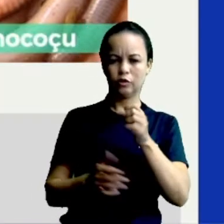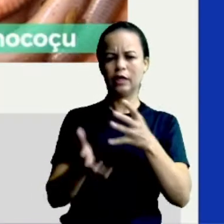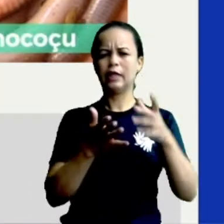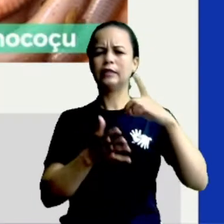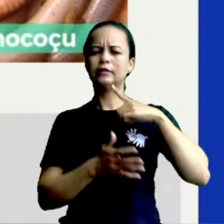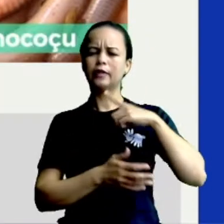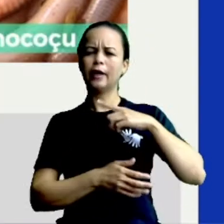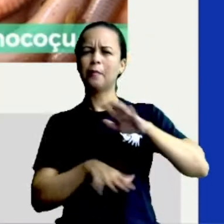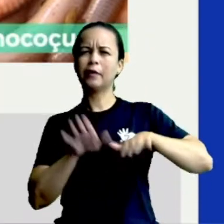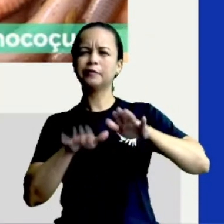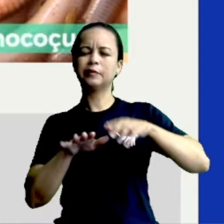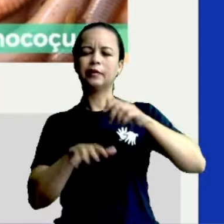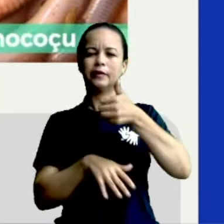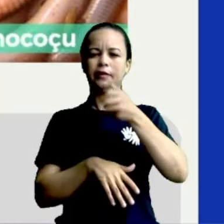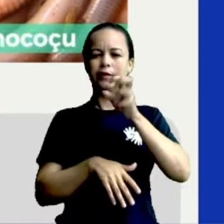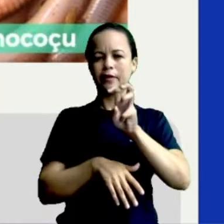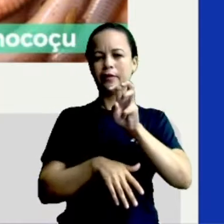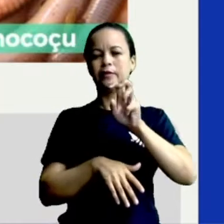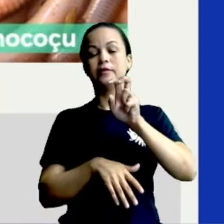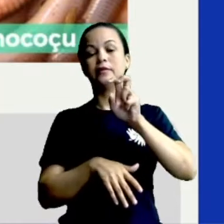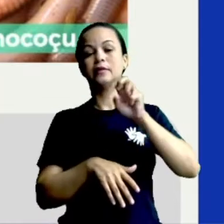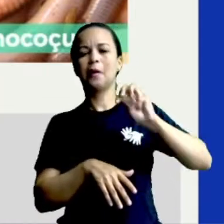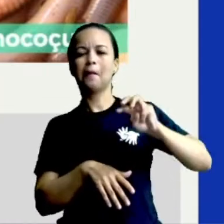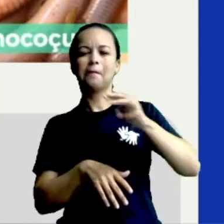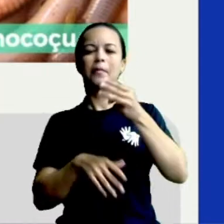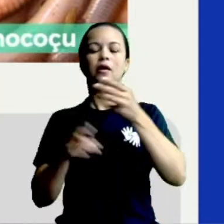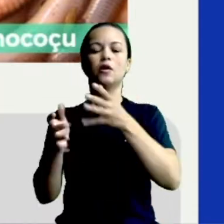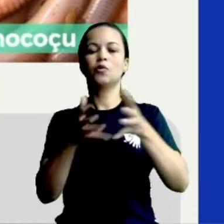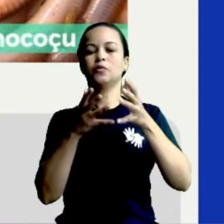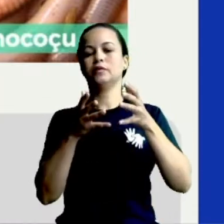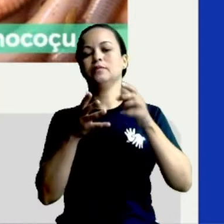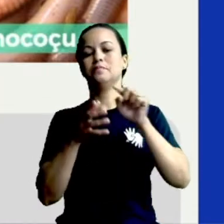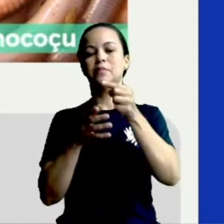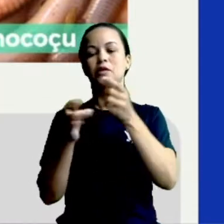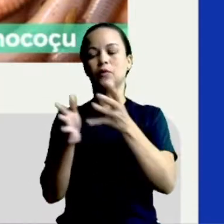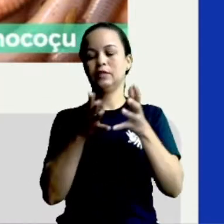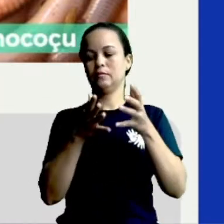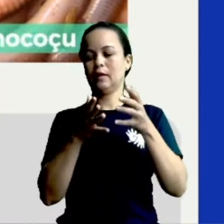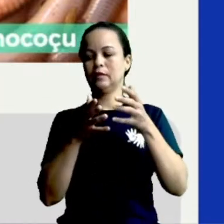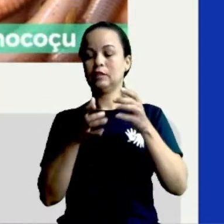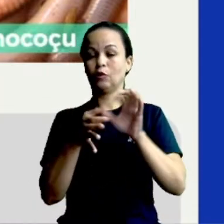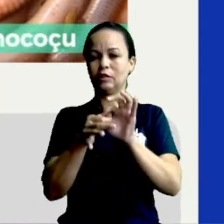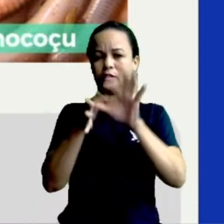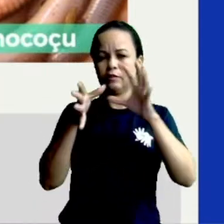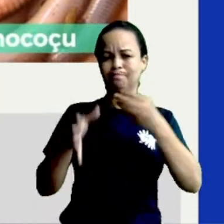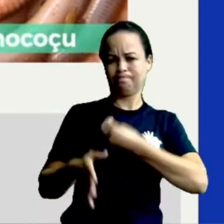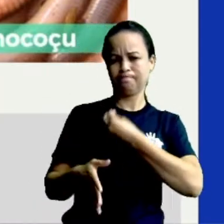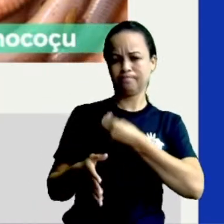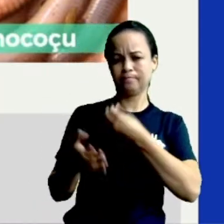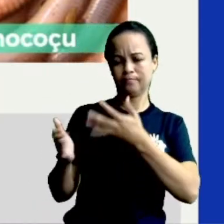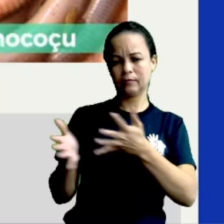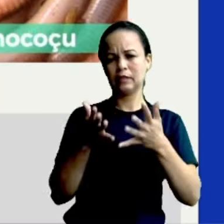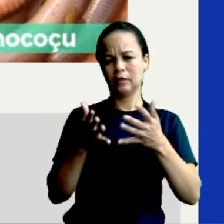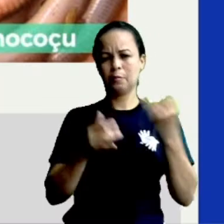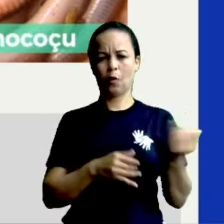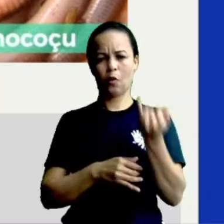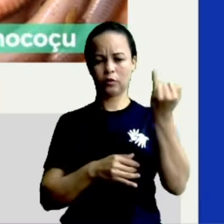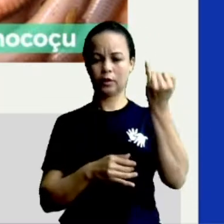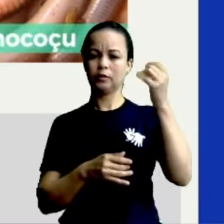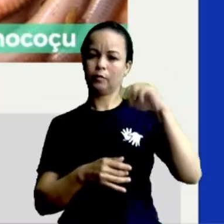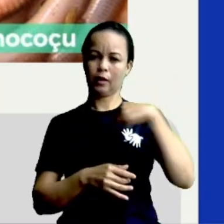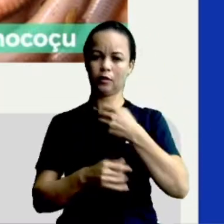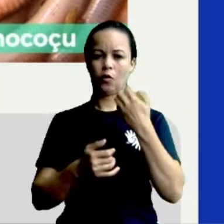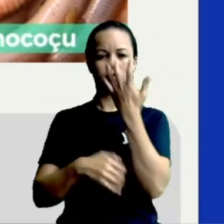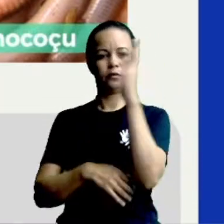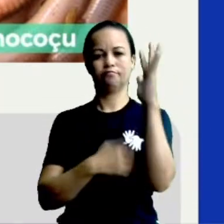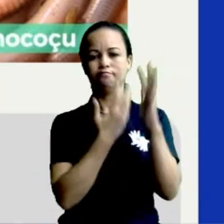mil espécies na natureza e são de vida livre. São animais importantes na natureza,